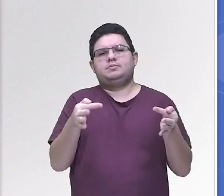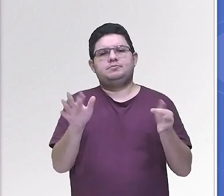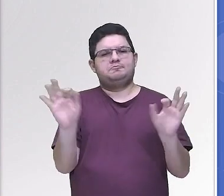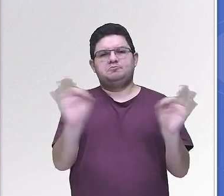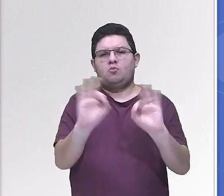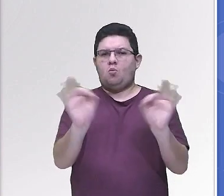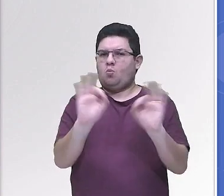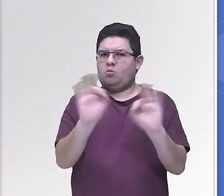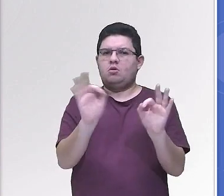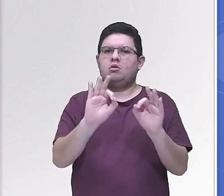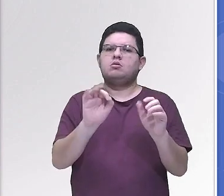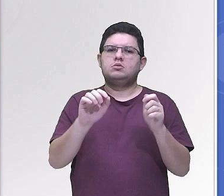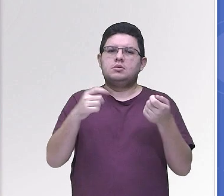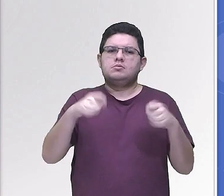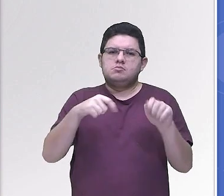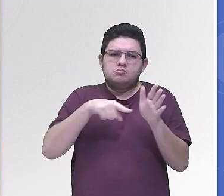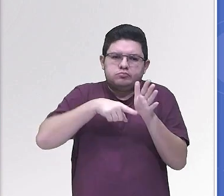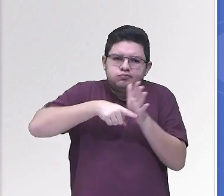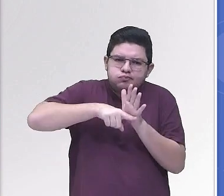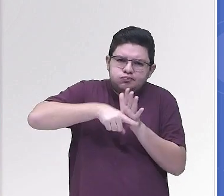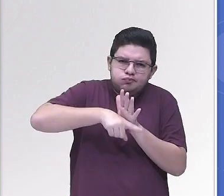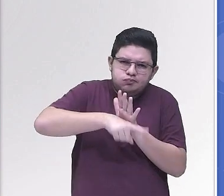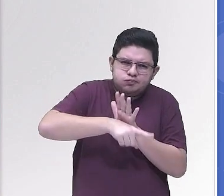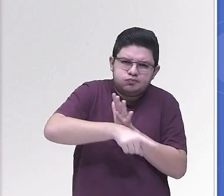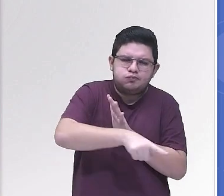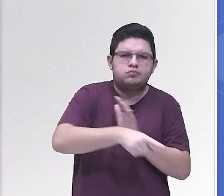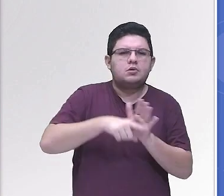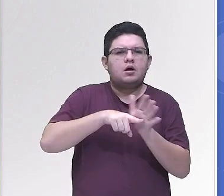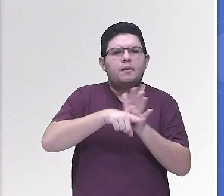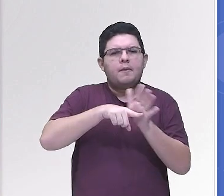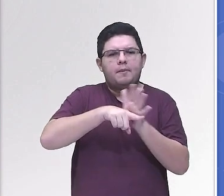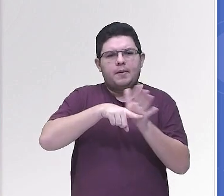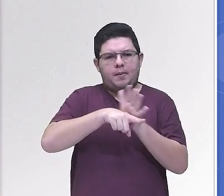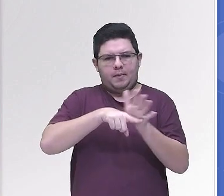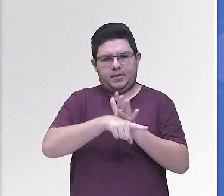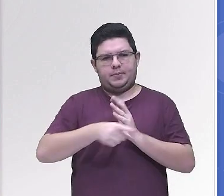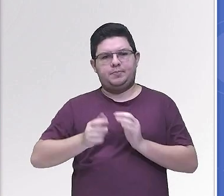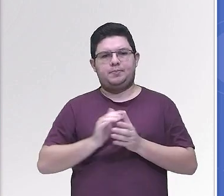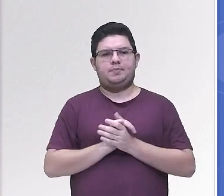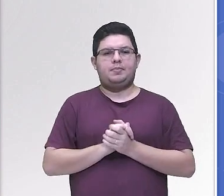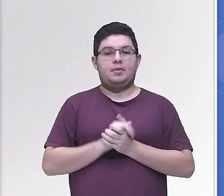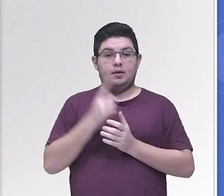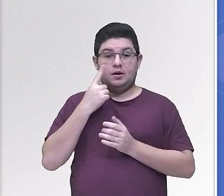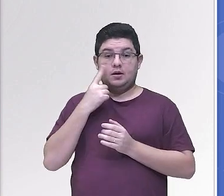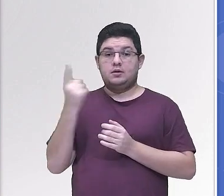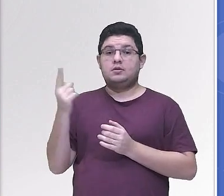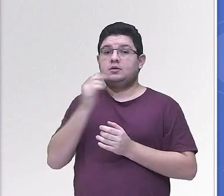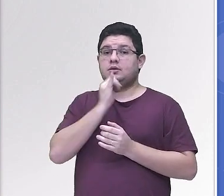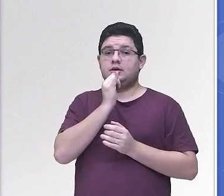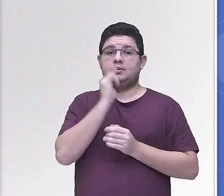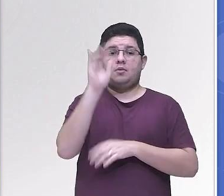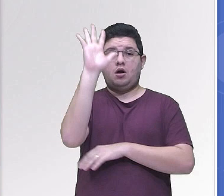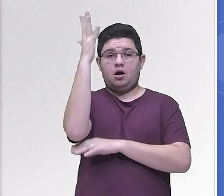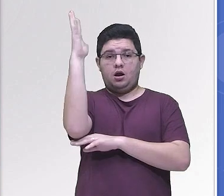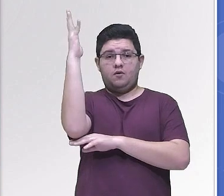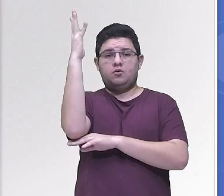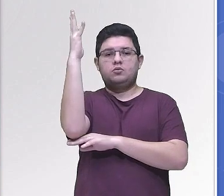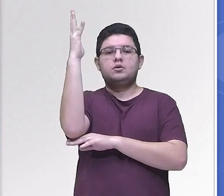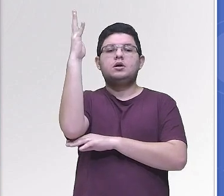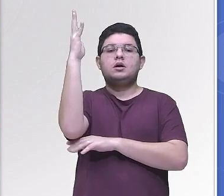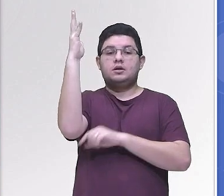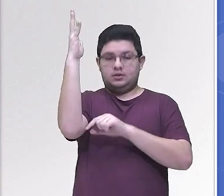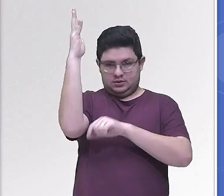Ela não se contenta com uma resposta superficial. Você vê aí na sua imagem uma árvore, né? Uma árvore,